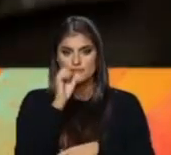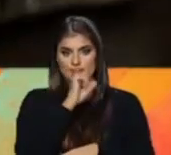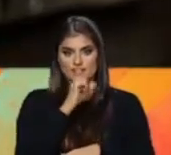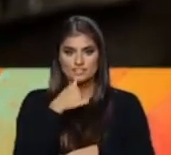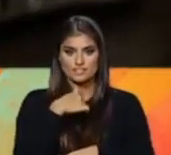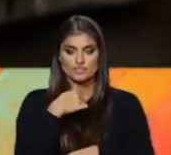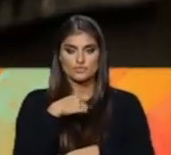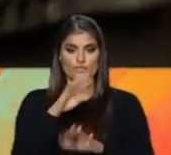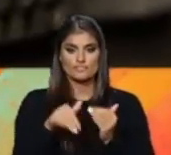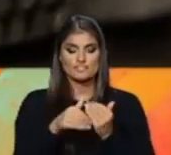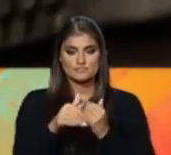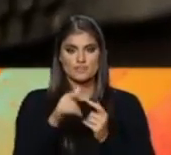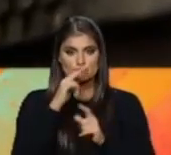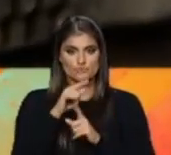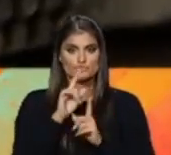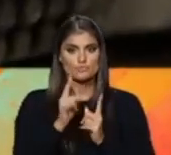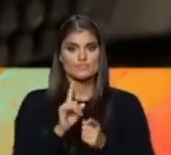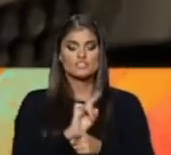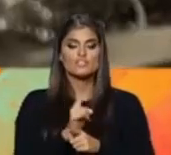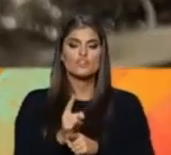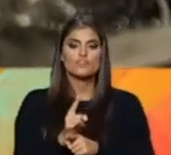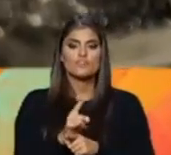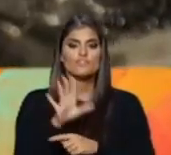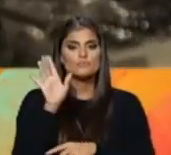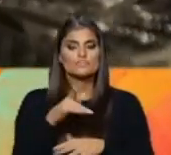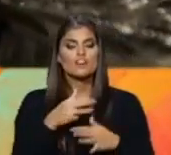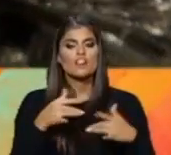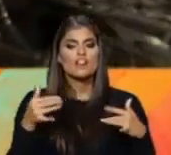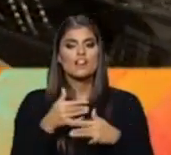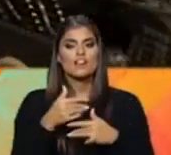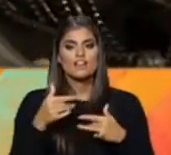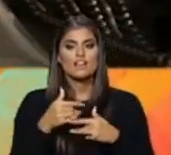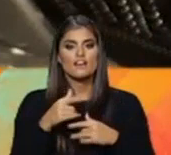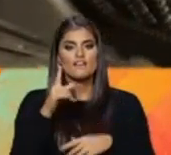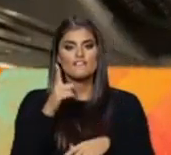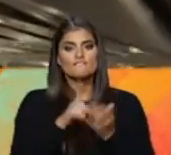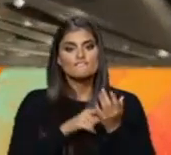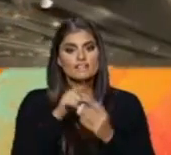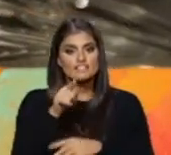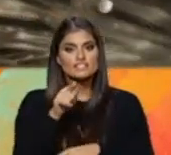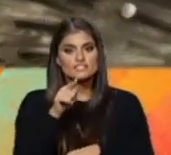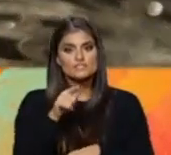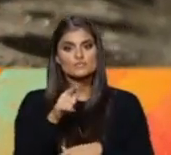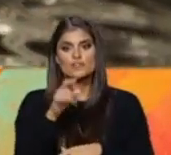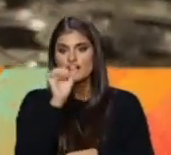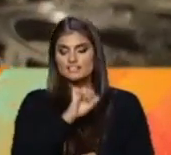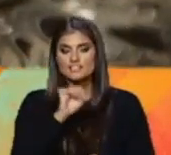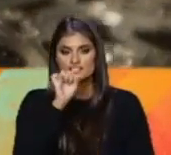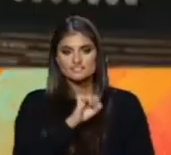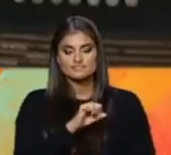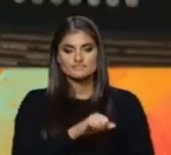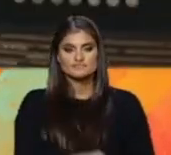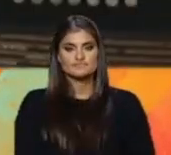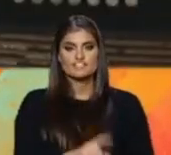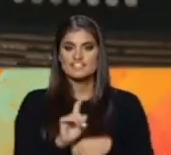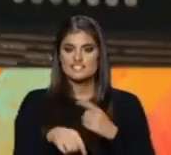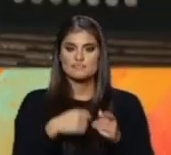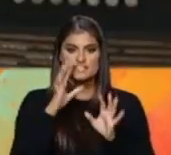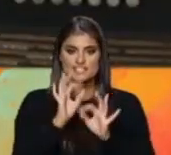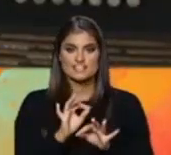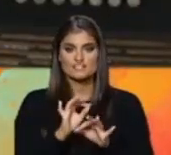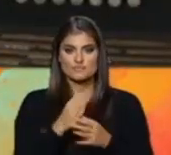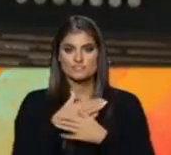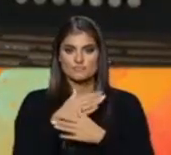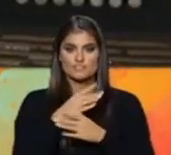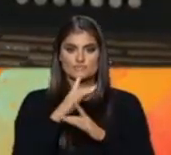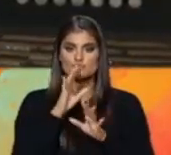vezes o fim de semana e o pessoal começa logo todo. Ó Vieira, vai buscar concertina, falta a gaita, canta, canta. E assim, é sempre assim, sempre. Os meus